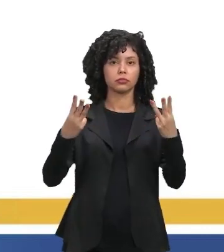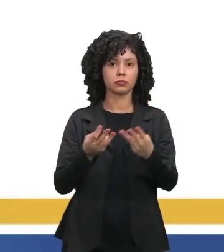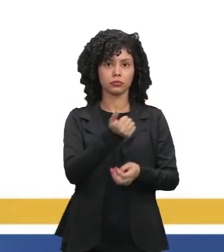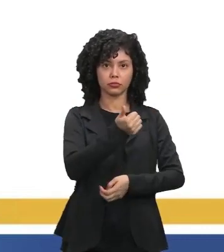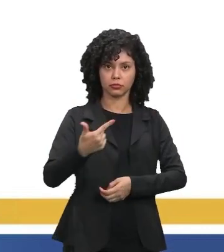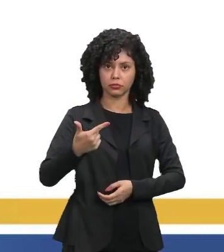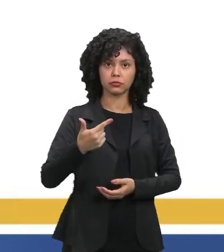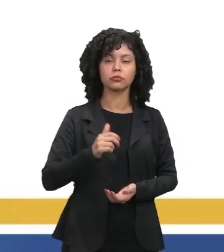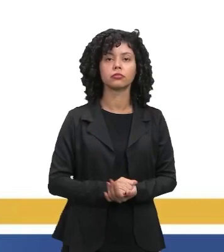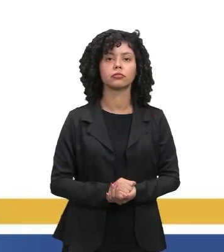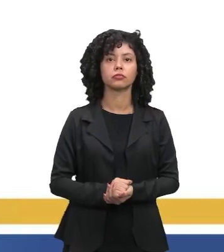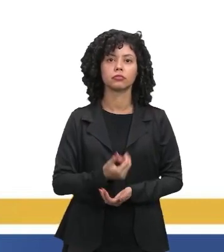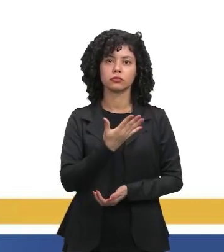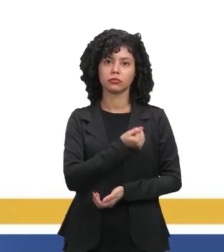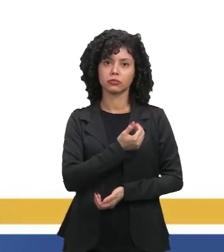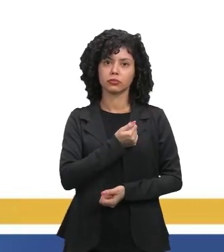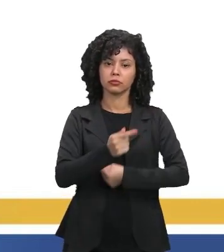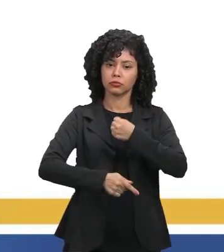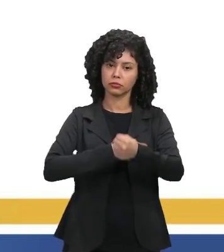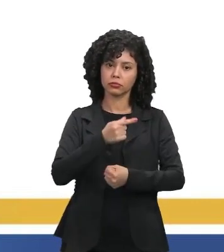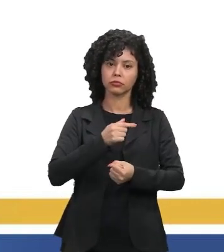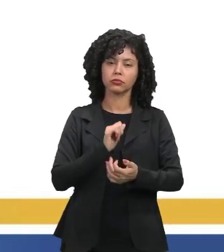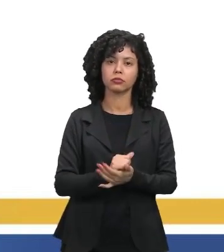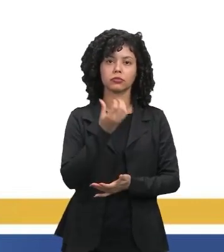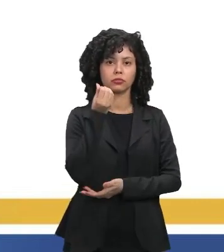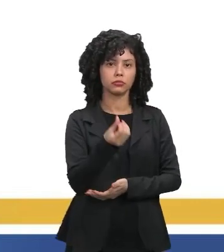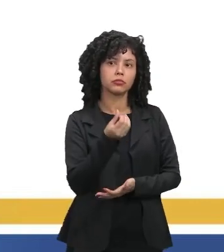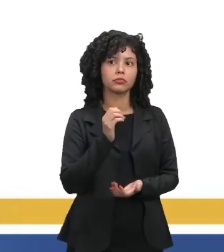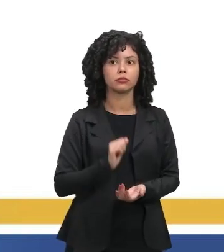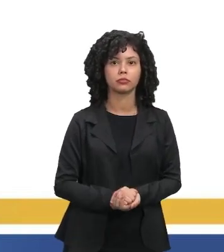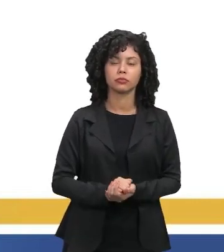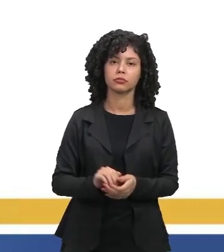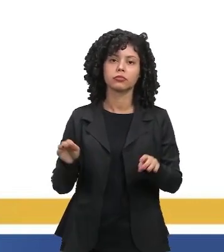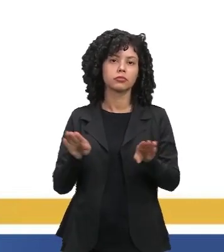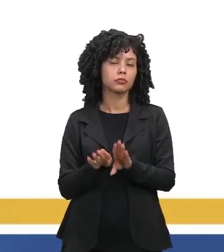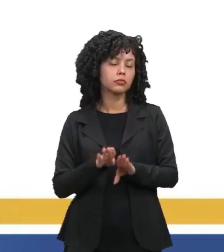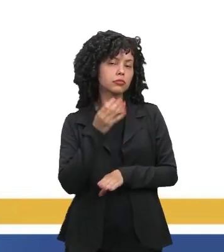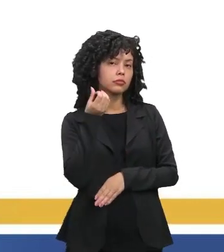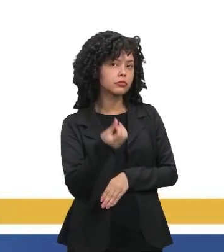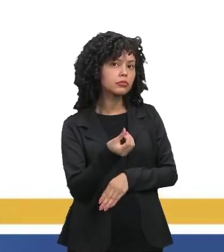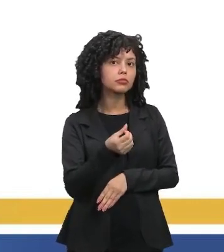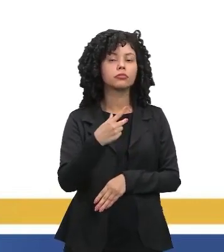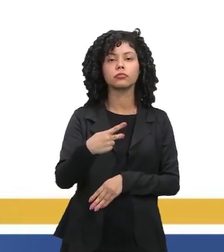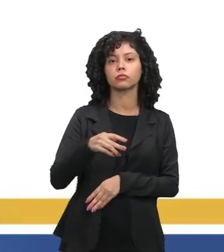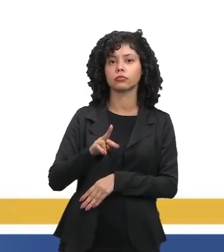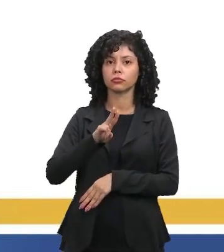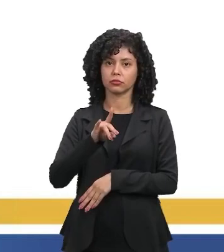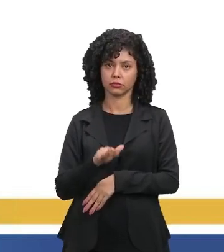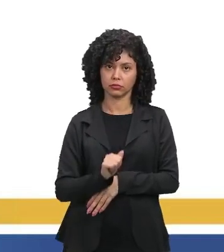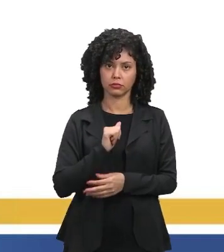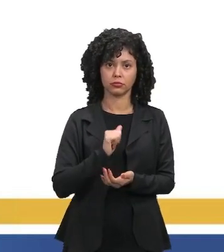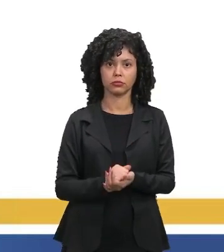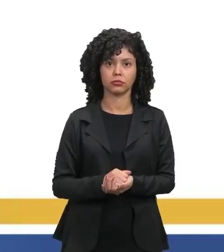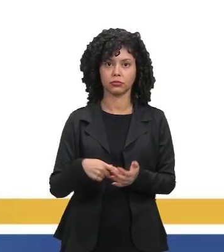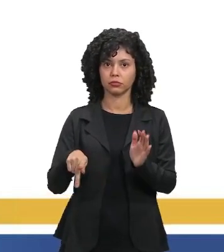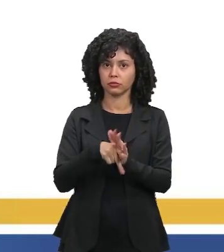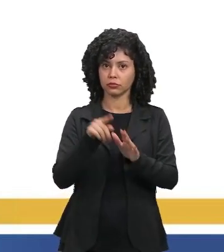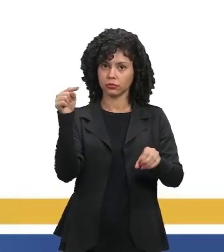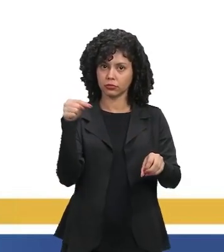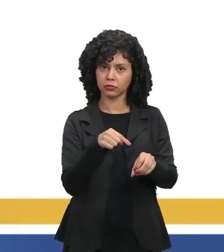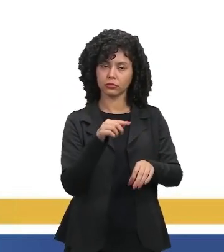12 e o número atômico 6, ou seja, ele tem 6 prótons no seu núcleo atômico,